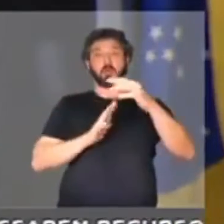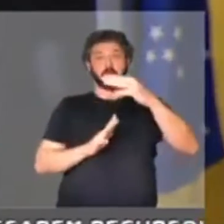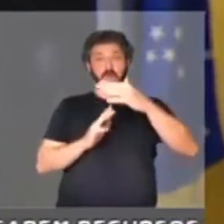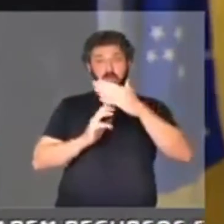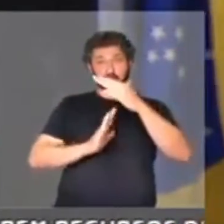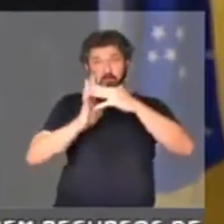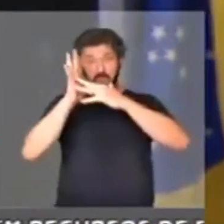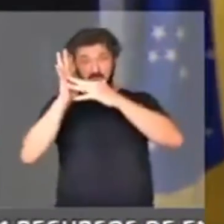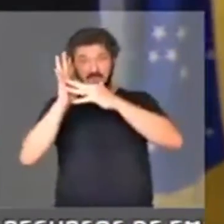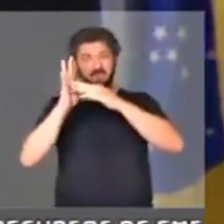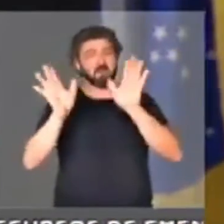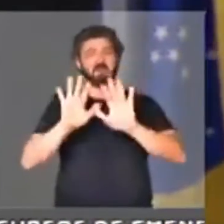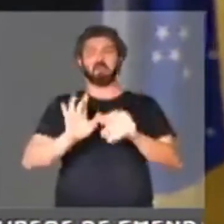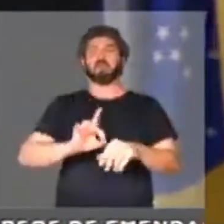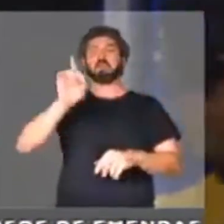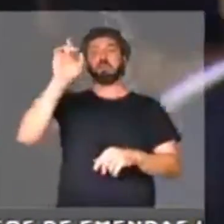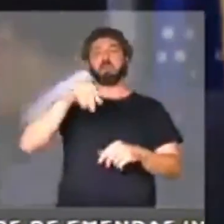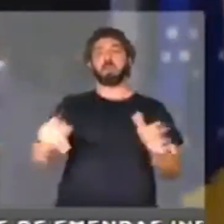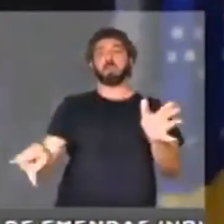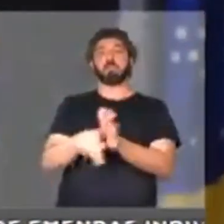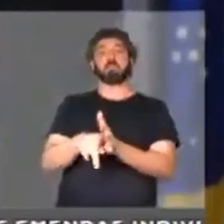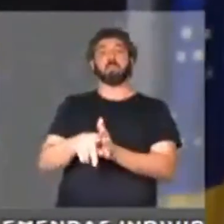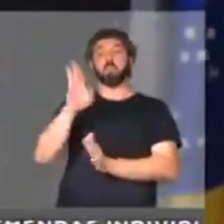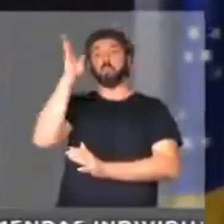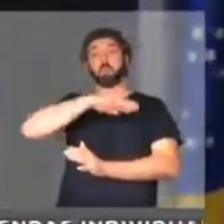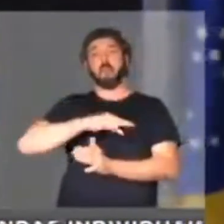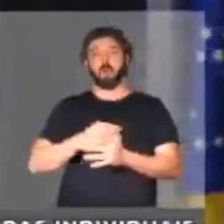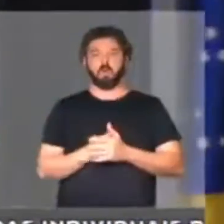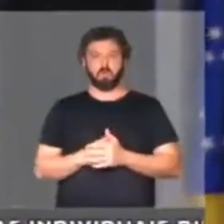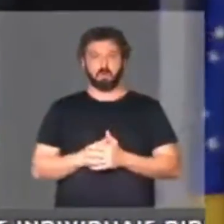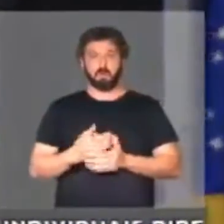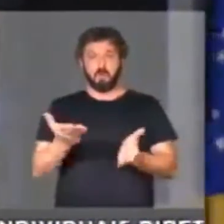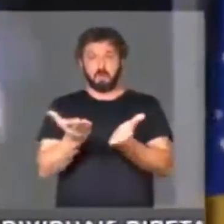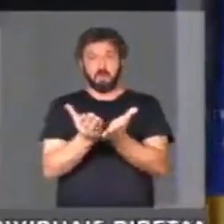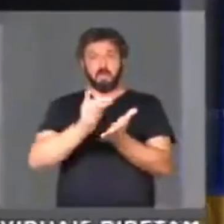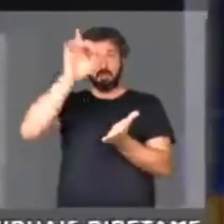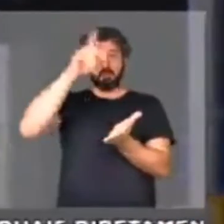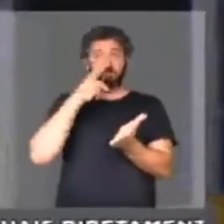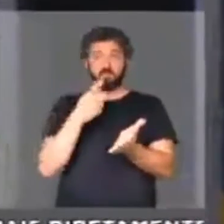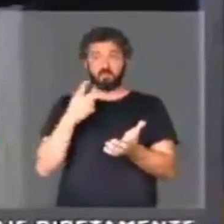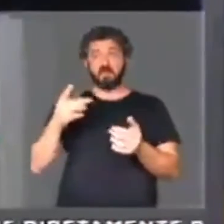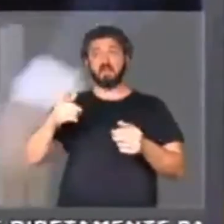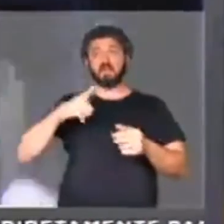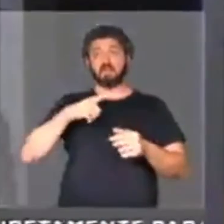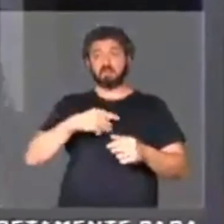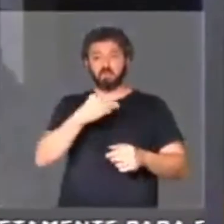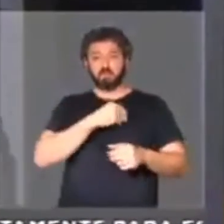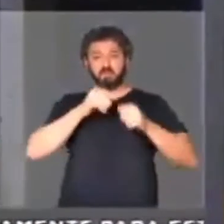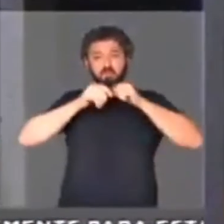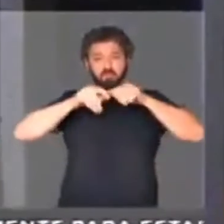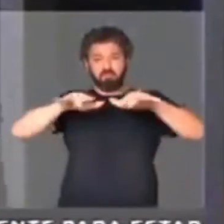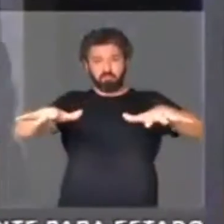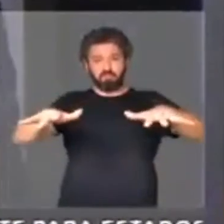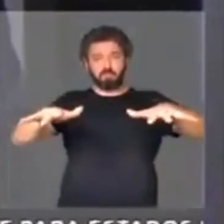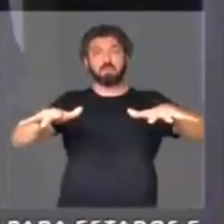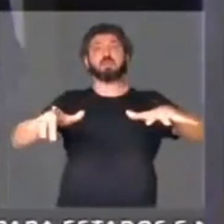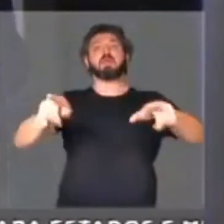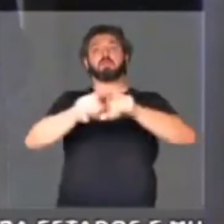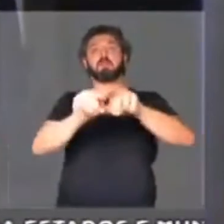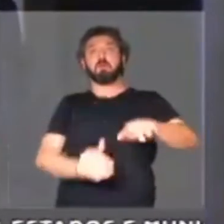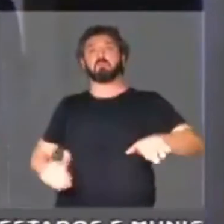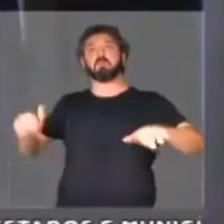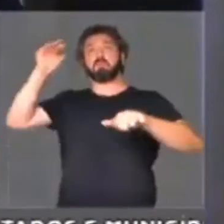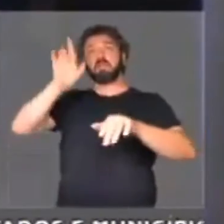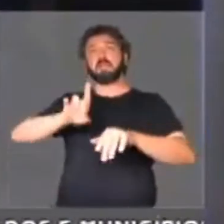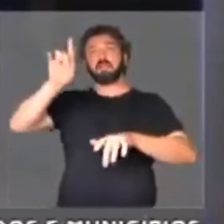a palavra de Deus, é procedência maligna. A Bíblia diz que onde abundou o pecado, superabundou a graça